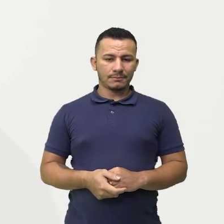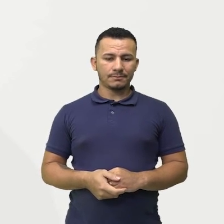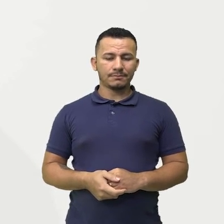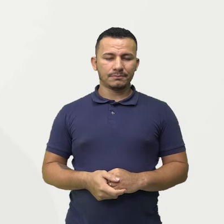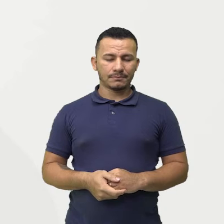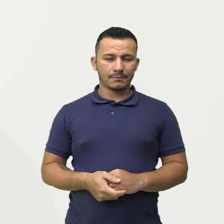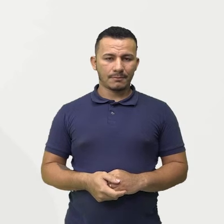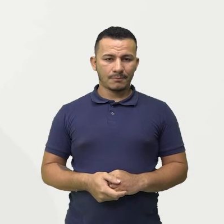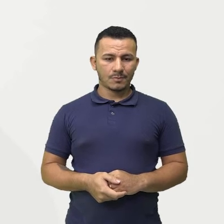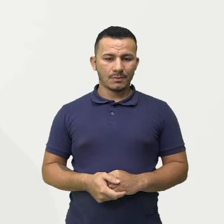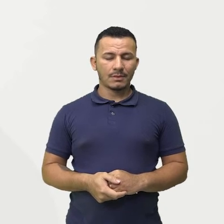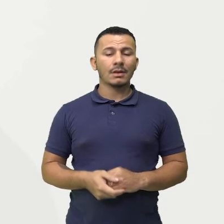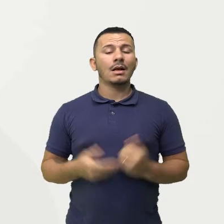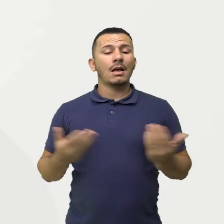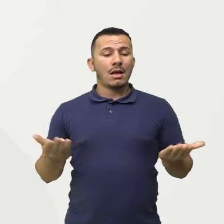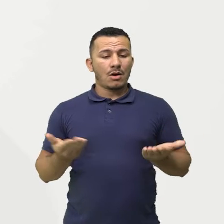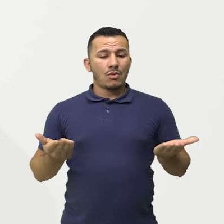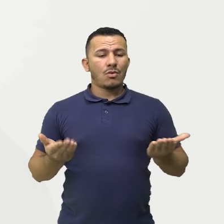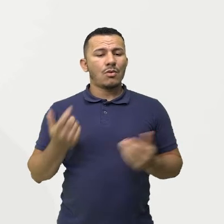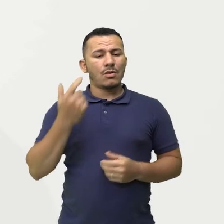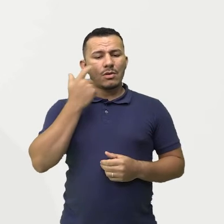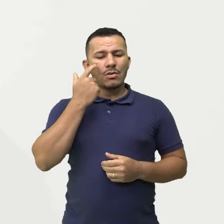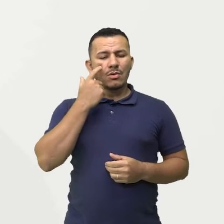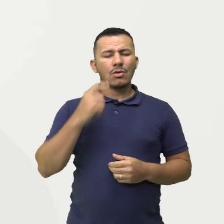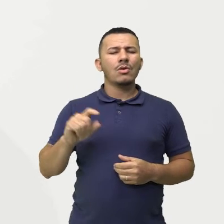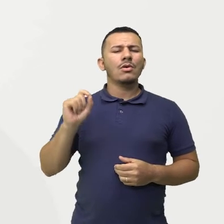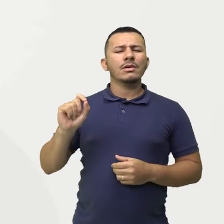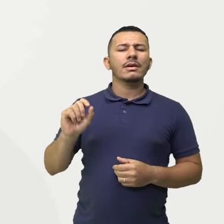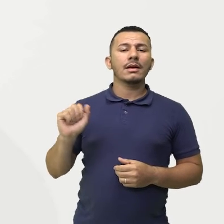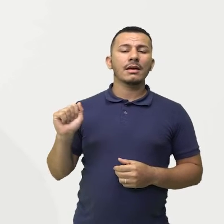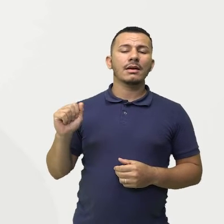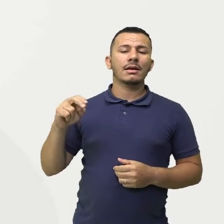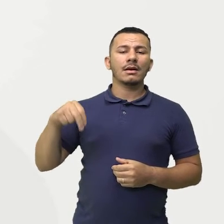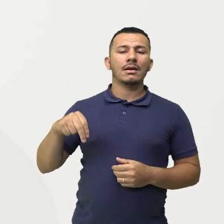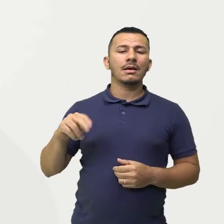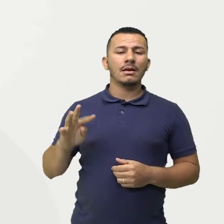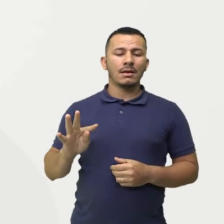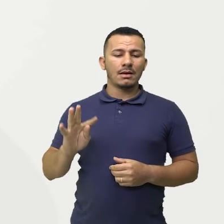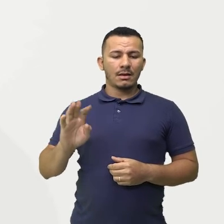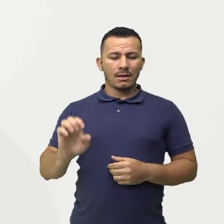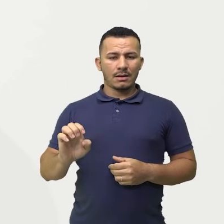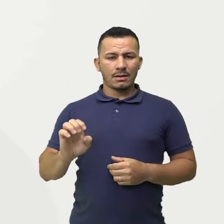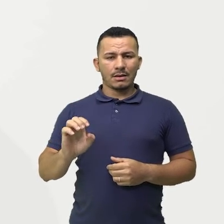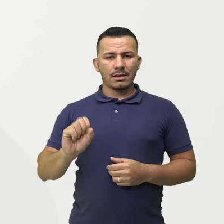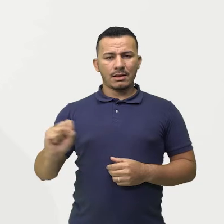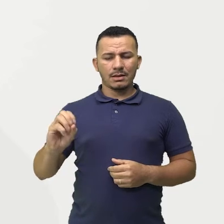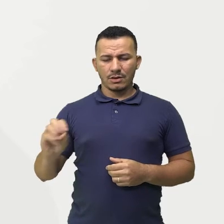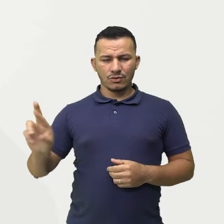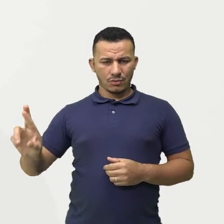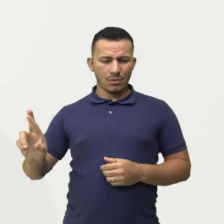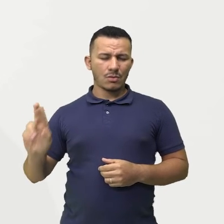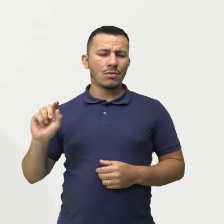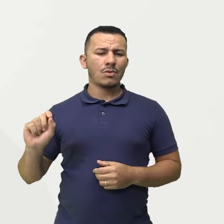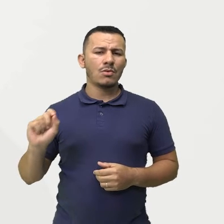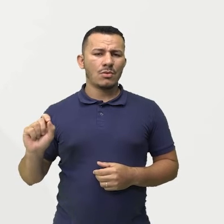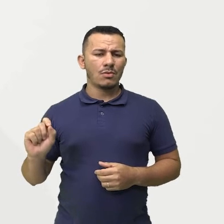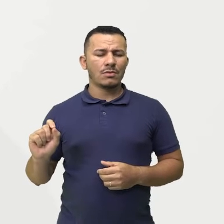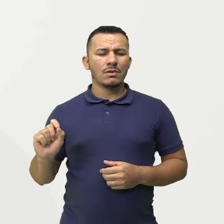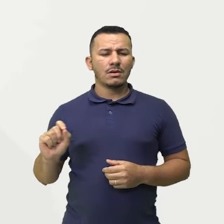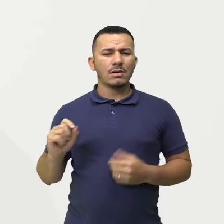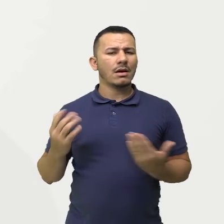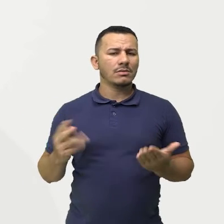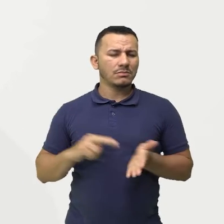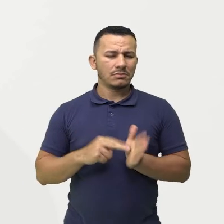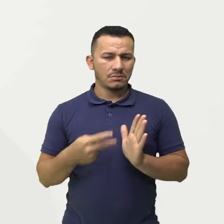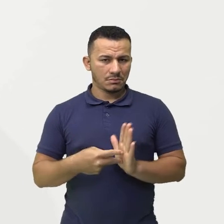vamos ao entendimento do que vem a ser o antecessor. Então, o que é